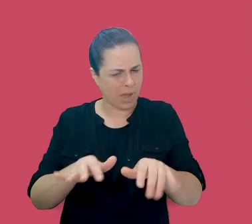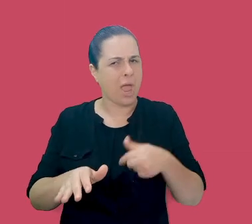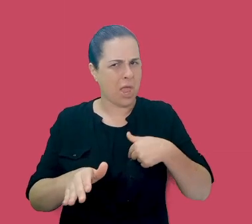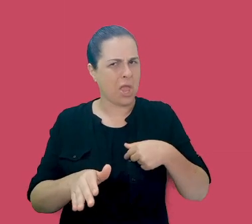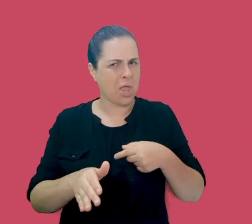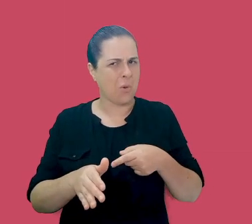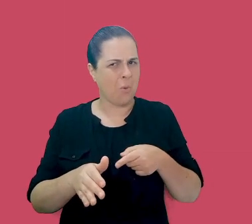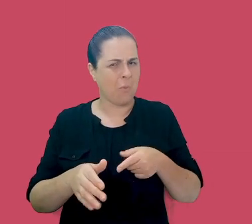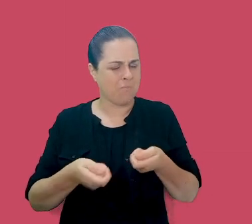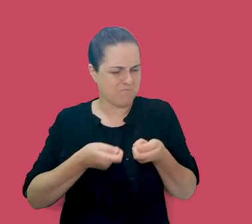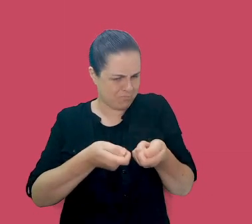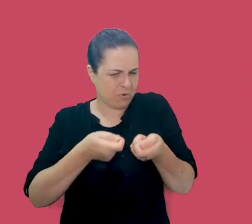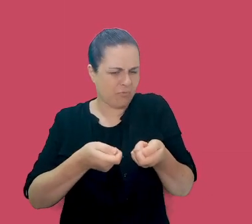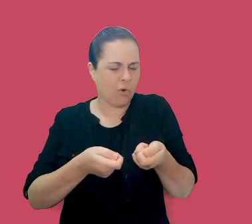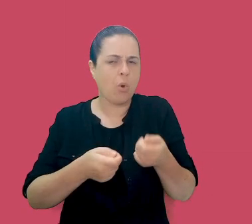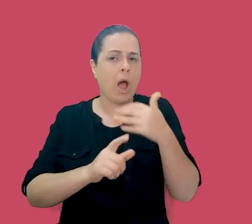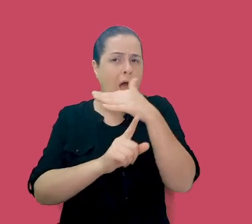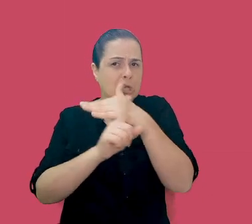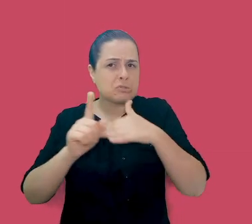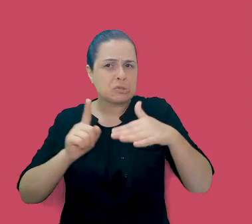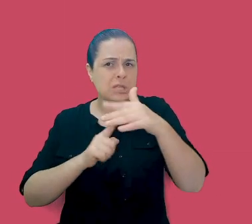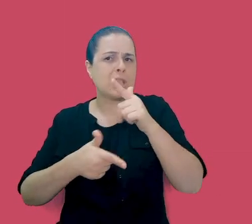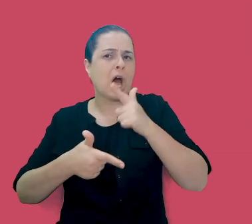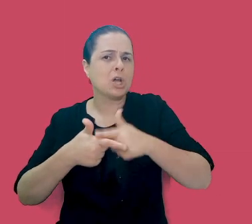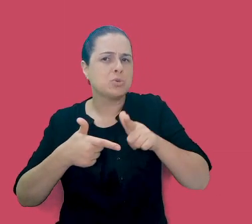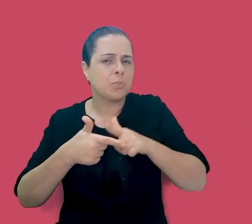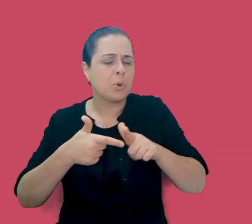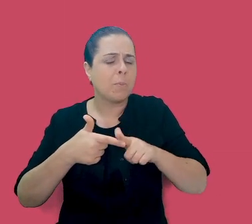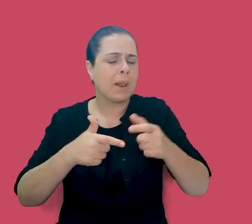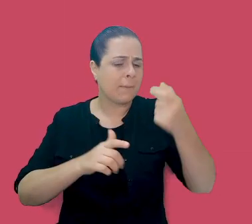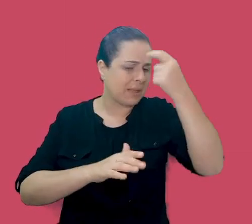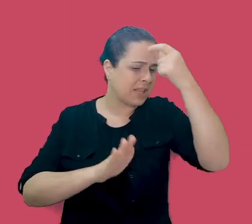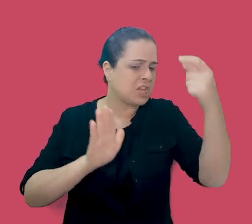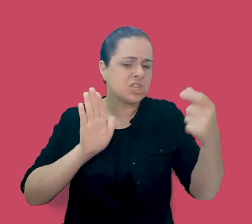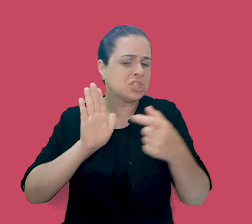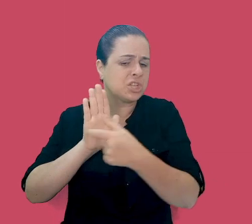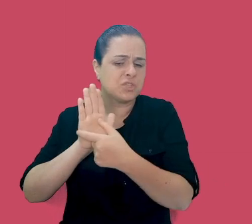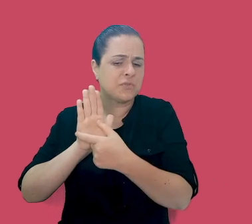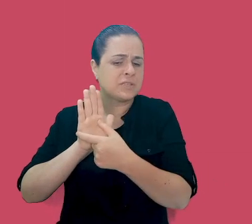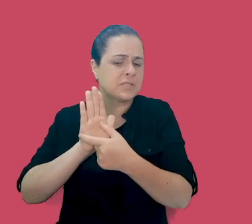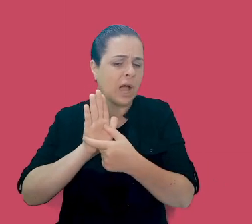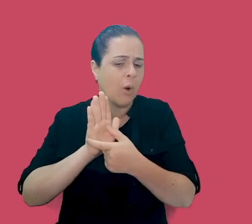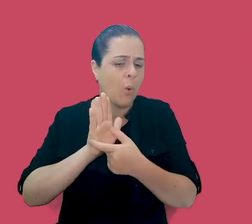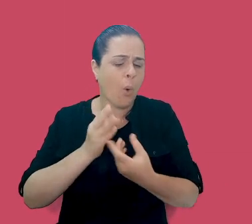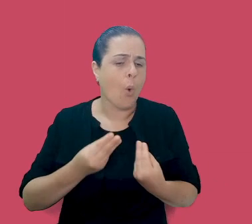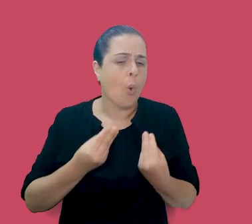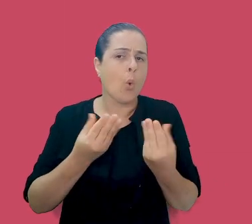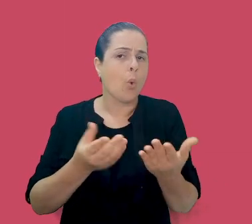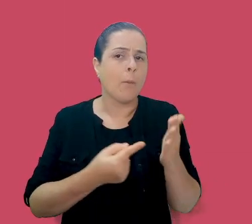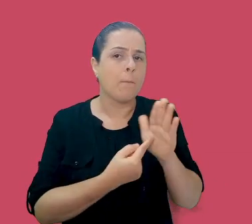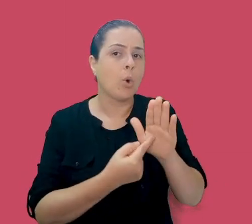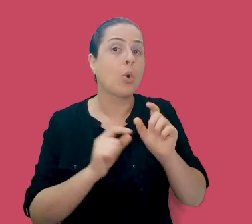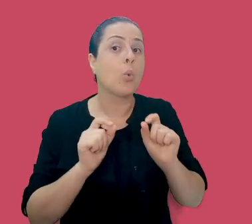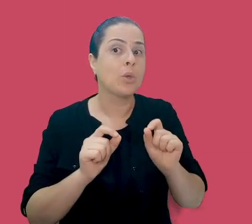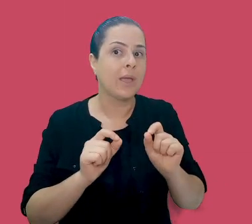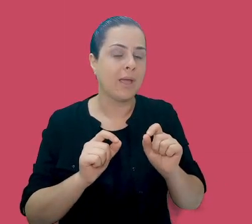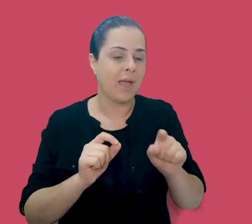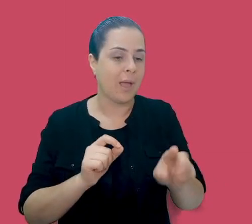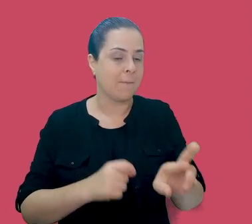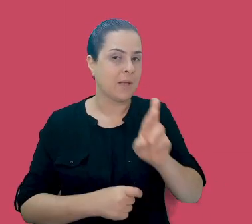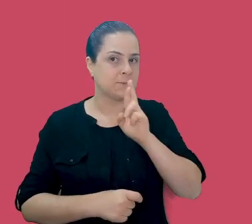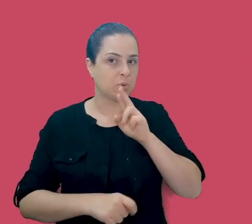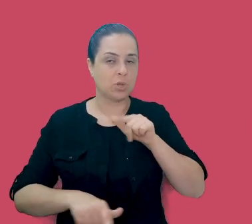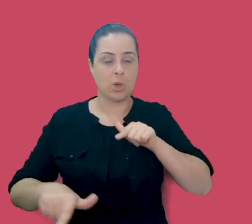foi quais são os problemas na sociedade que a chegada da inteligência artificial vai trazer. E a primeira foram os